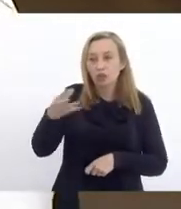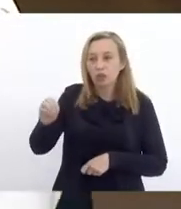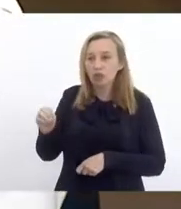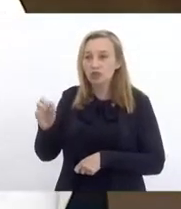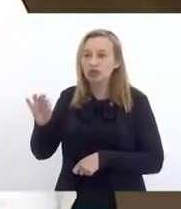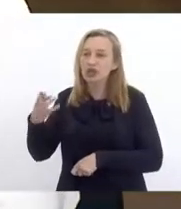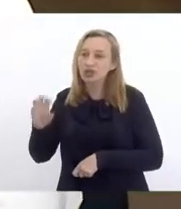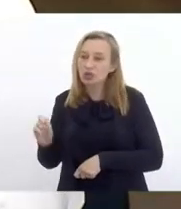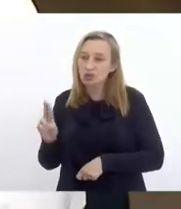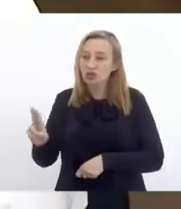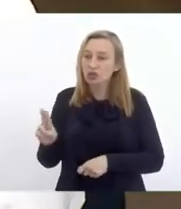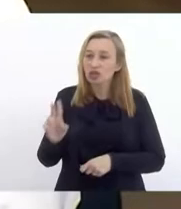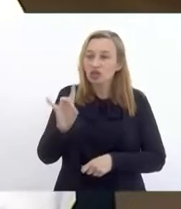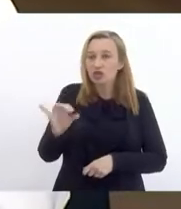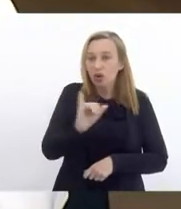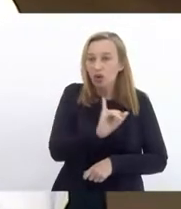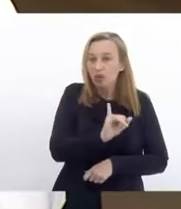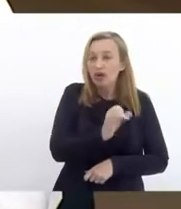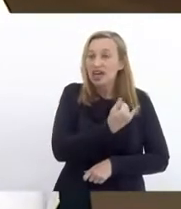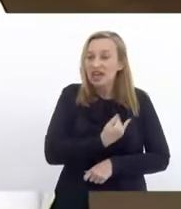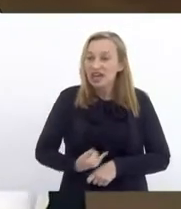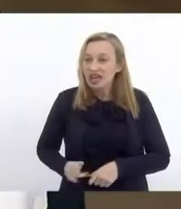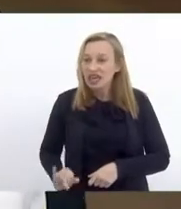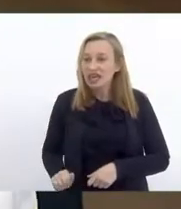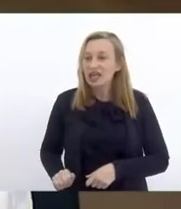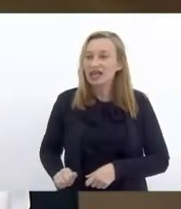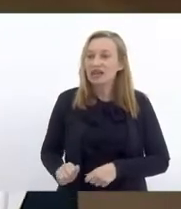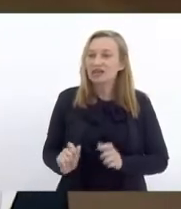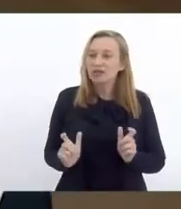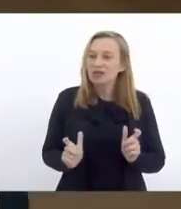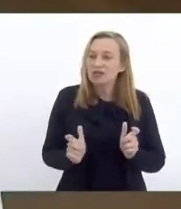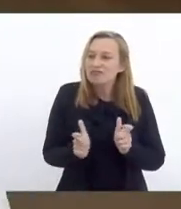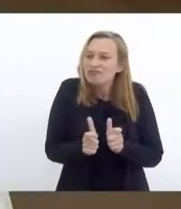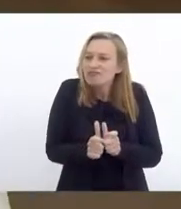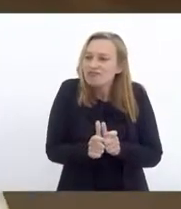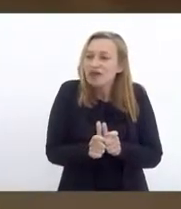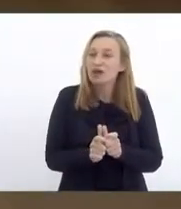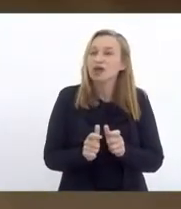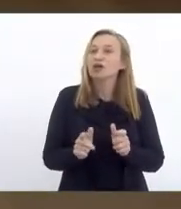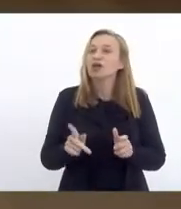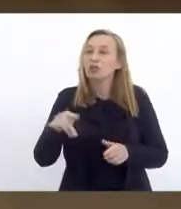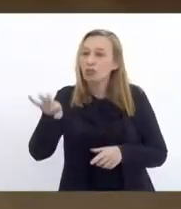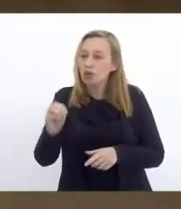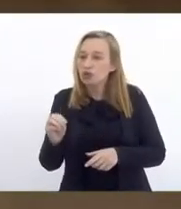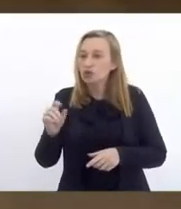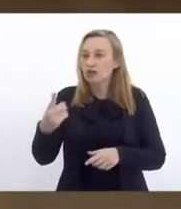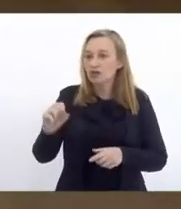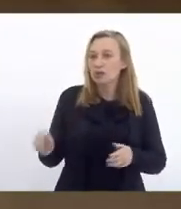seja uma ilha isolada. O Porto do Açu é de São João da Barra, é da nossa região e é do povo do interior do Estado. Muito